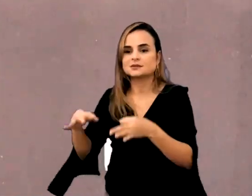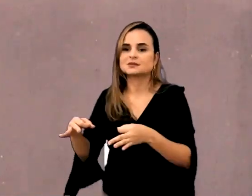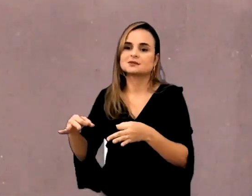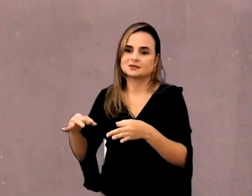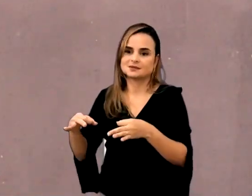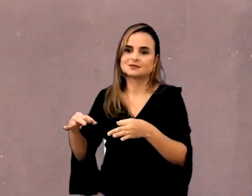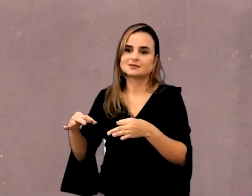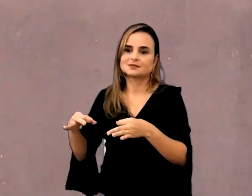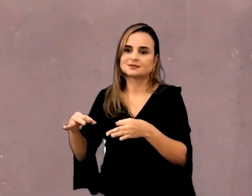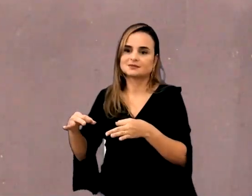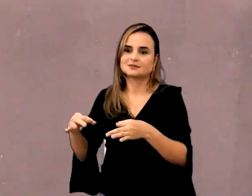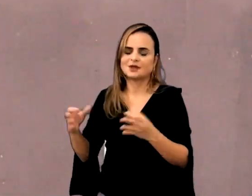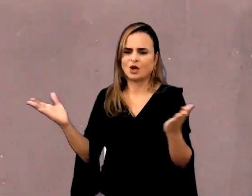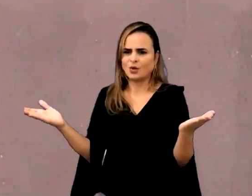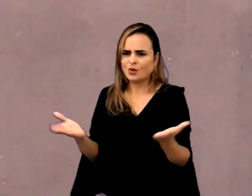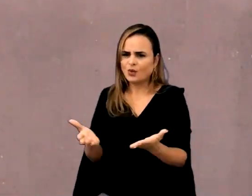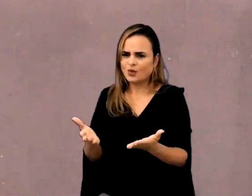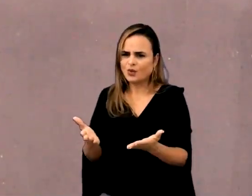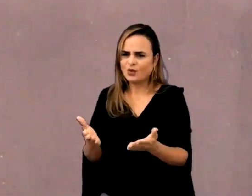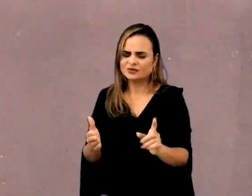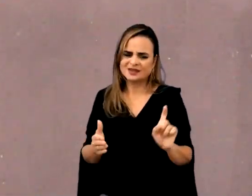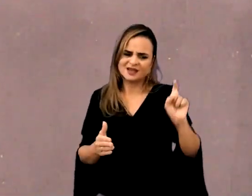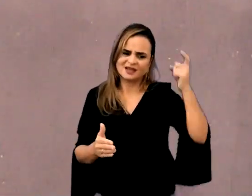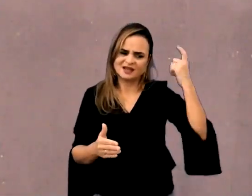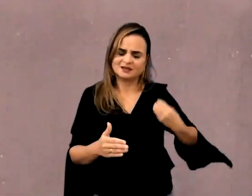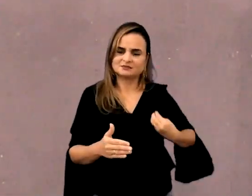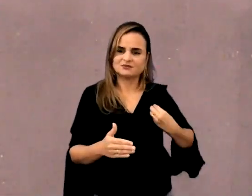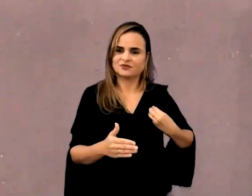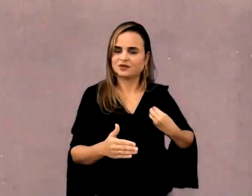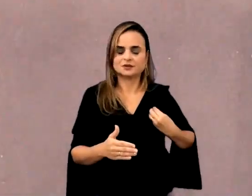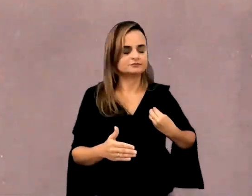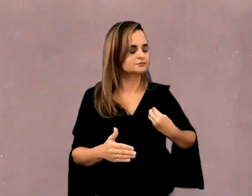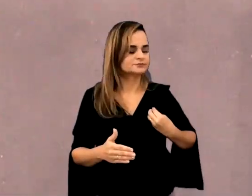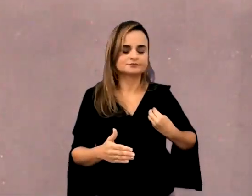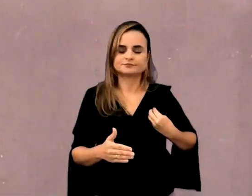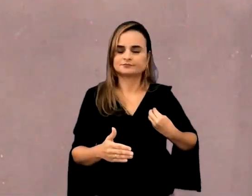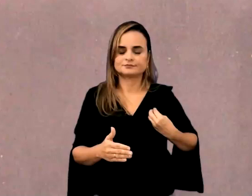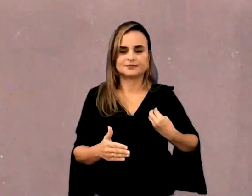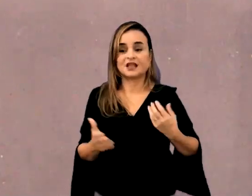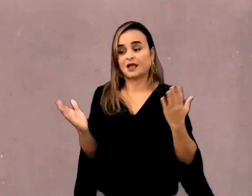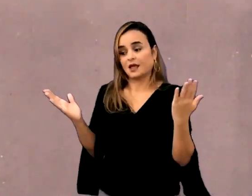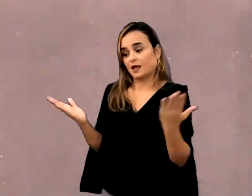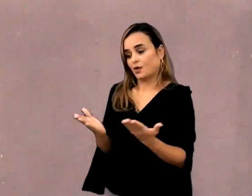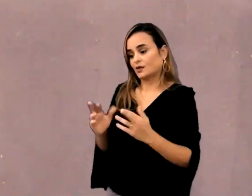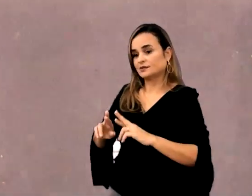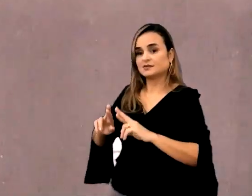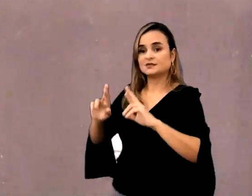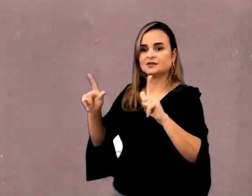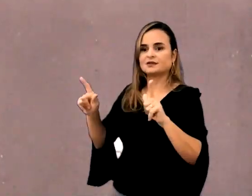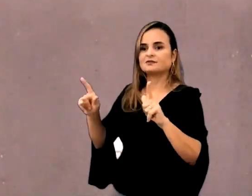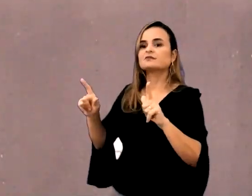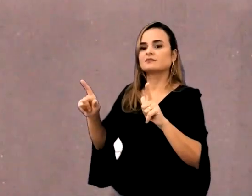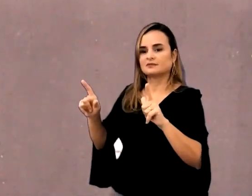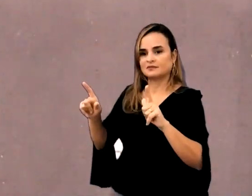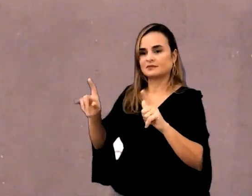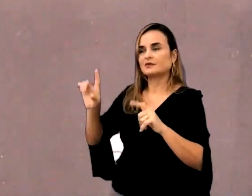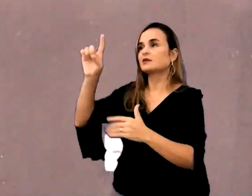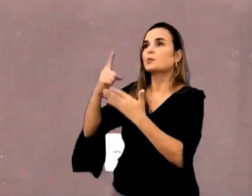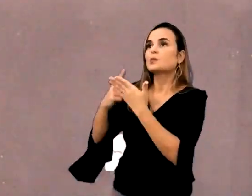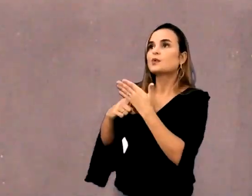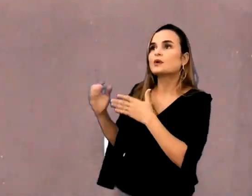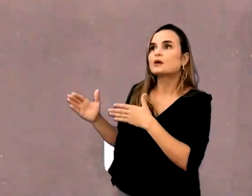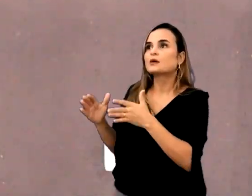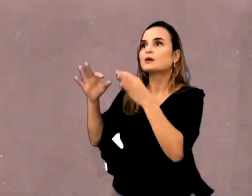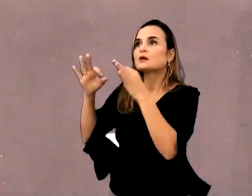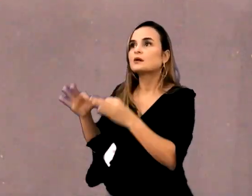E hoje, eu já não vou mais por aquela direção. Eu vou pela nova direção que Deus me dá, através da